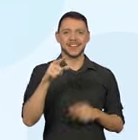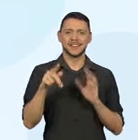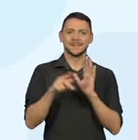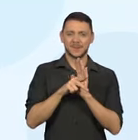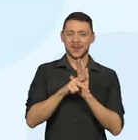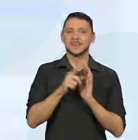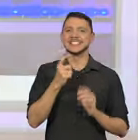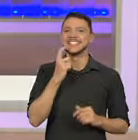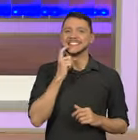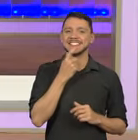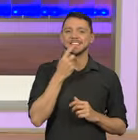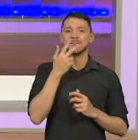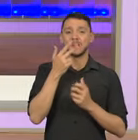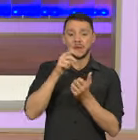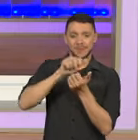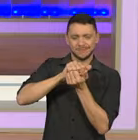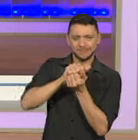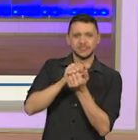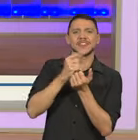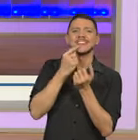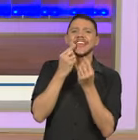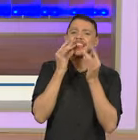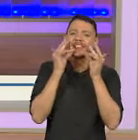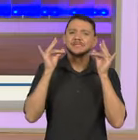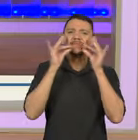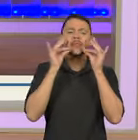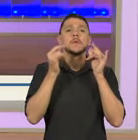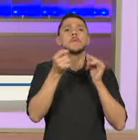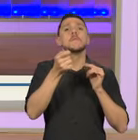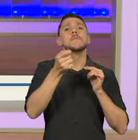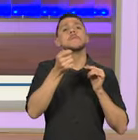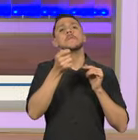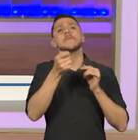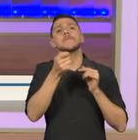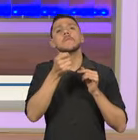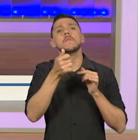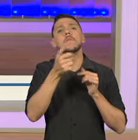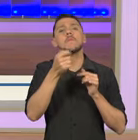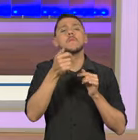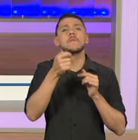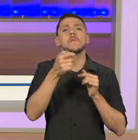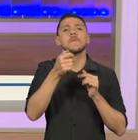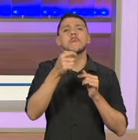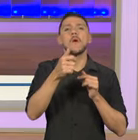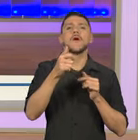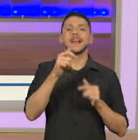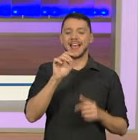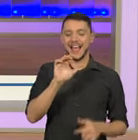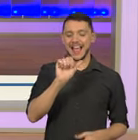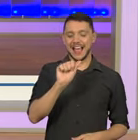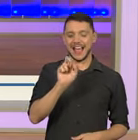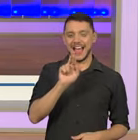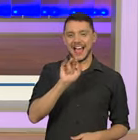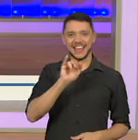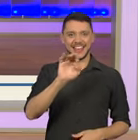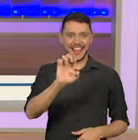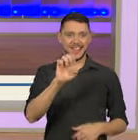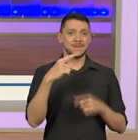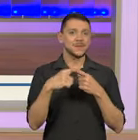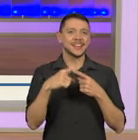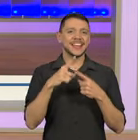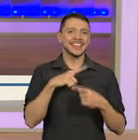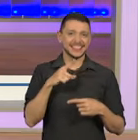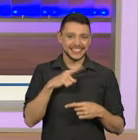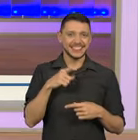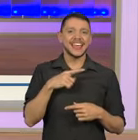saliva muito tem pouca ou nenhuma cárie. Tem sentido, porque a saliva tem acidez também. Tem bastante sentido. E até uma